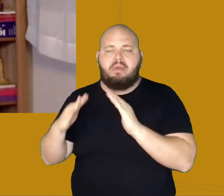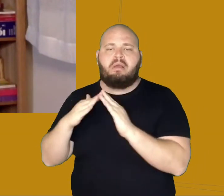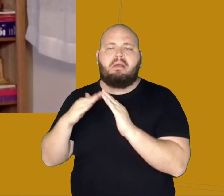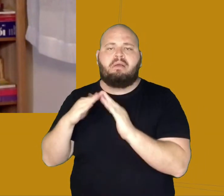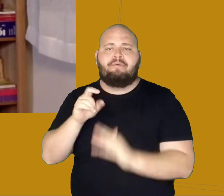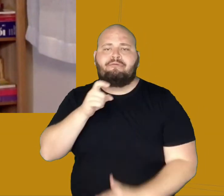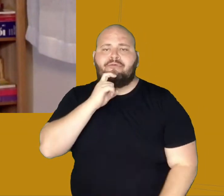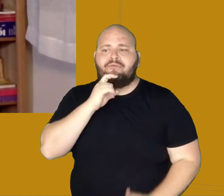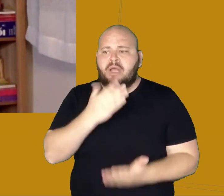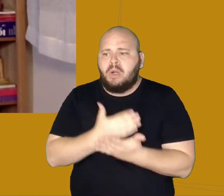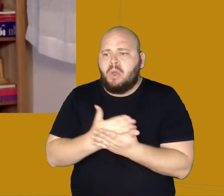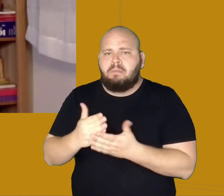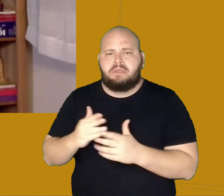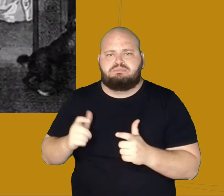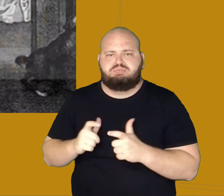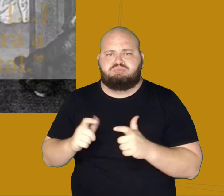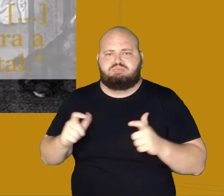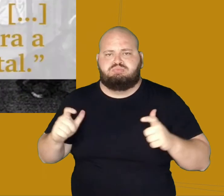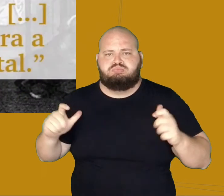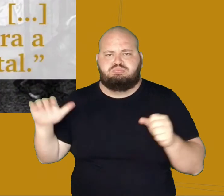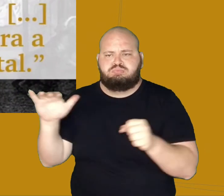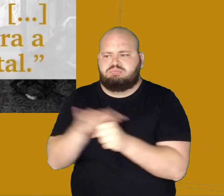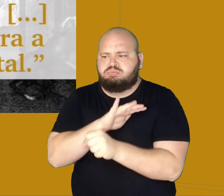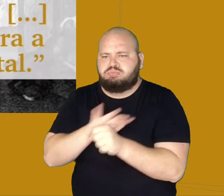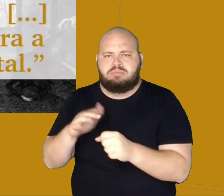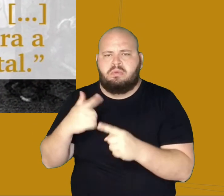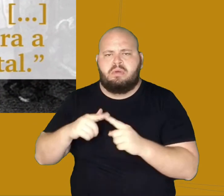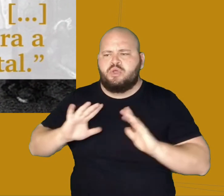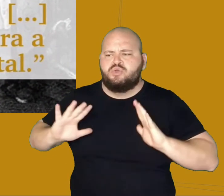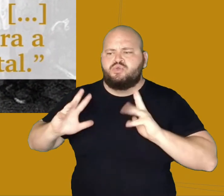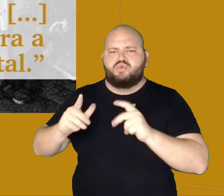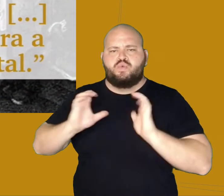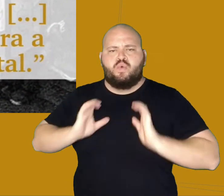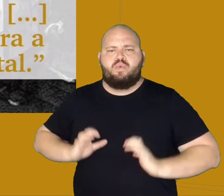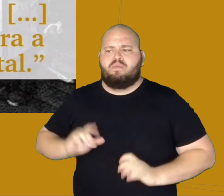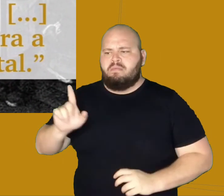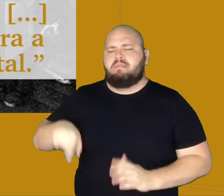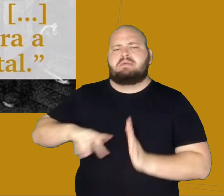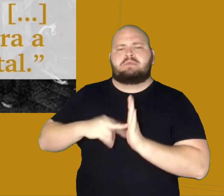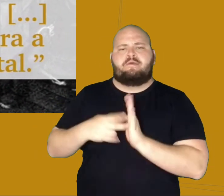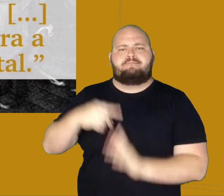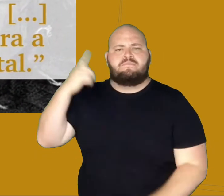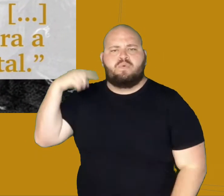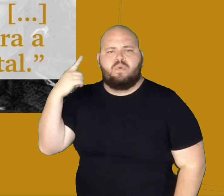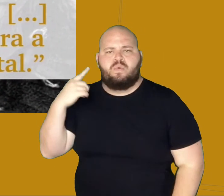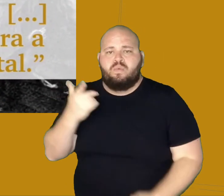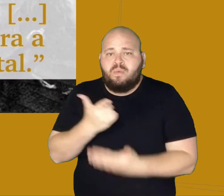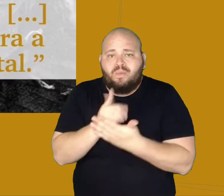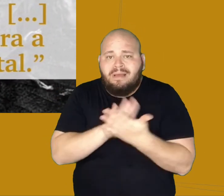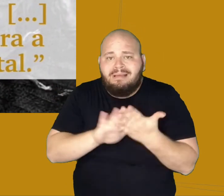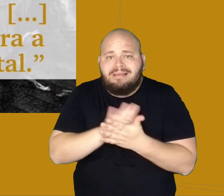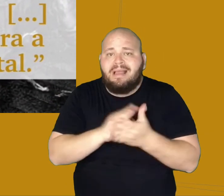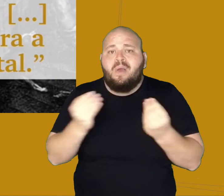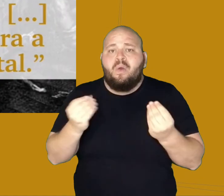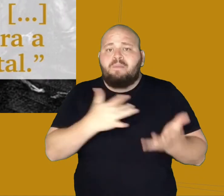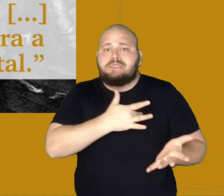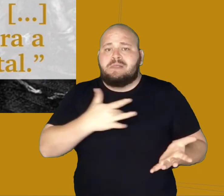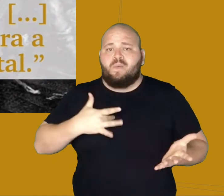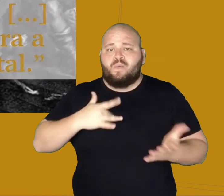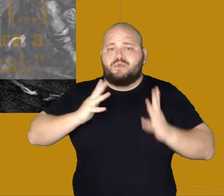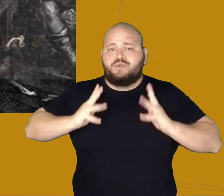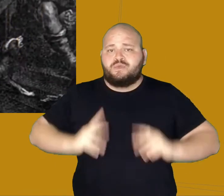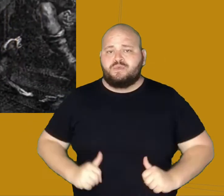Casa Verde começa a encher muito, já que tudo era loucura, não havia regra para a completa sanidade